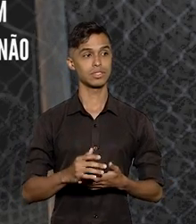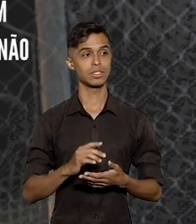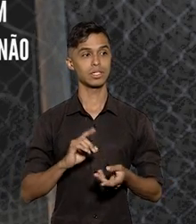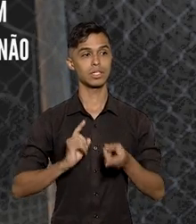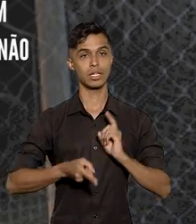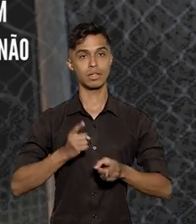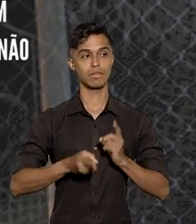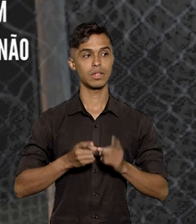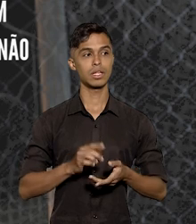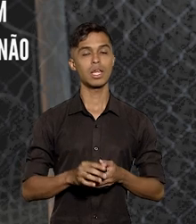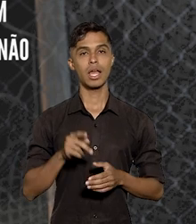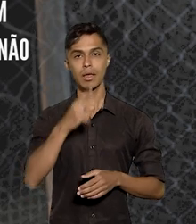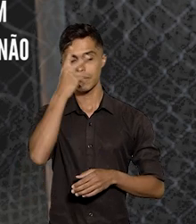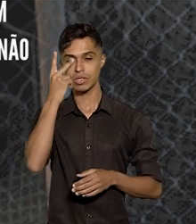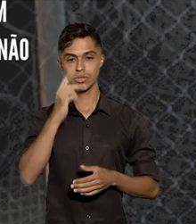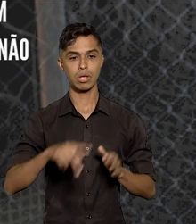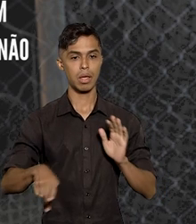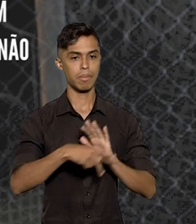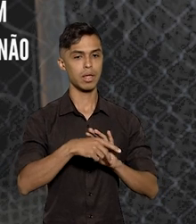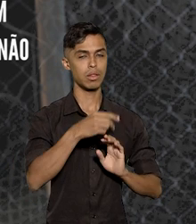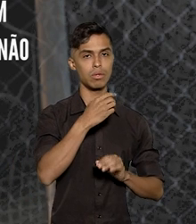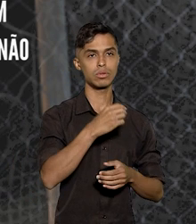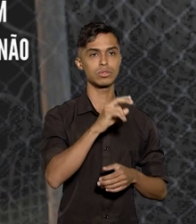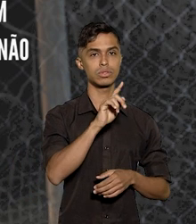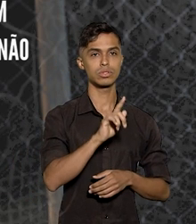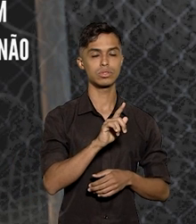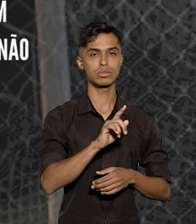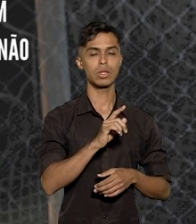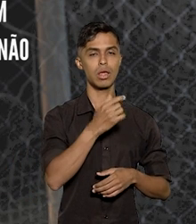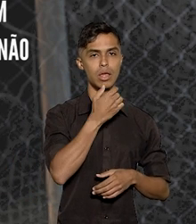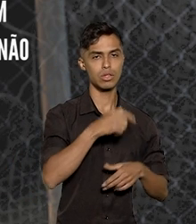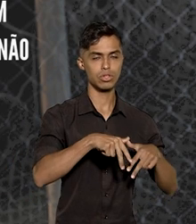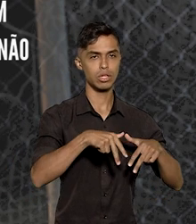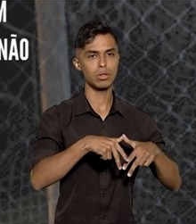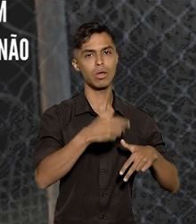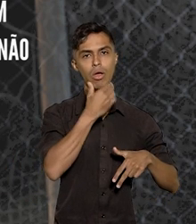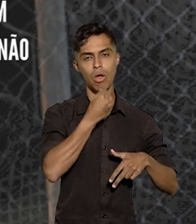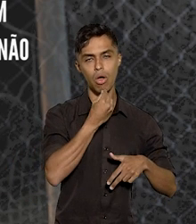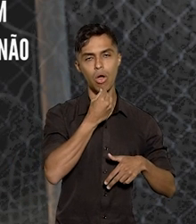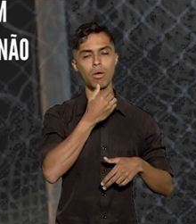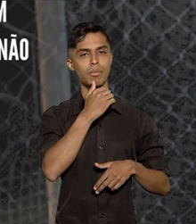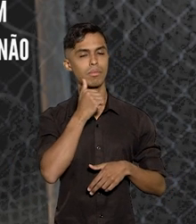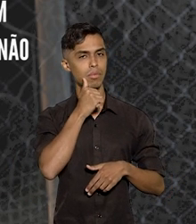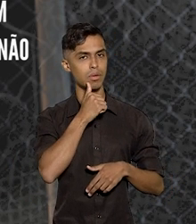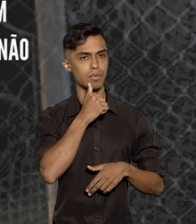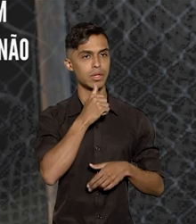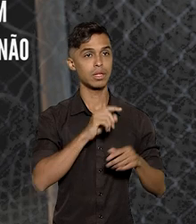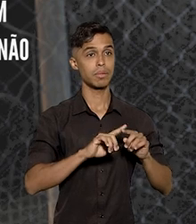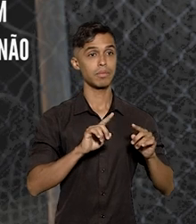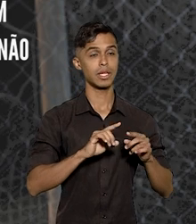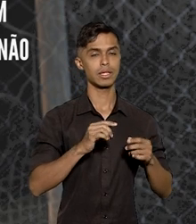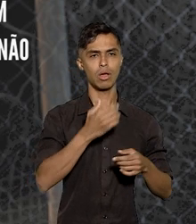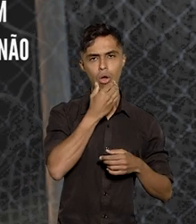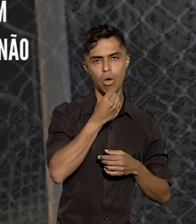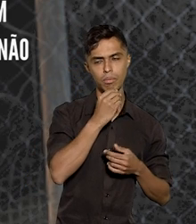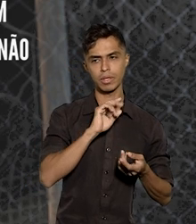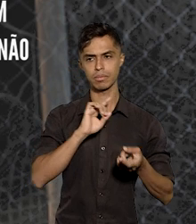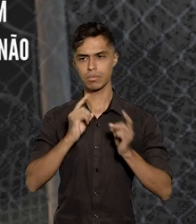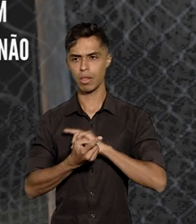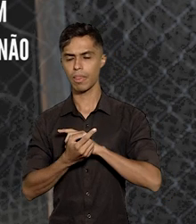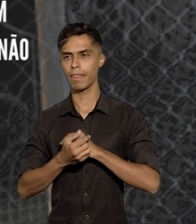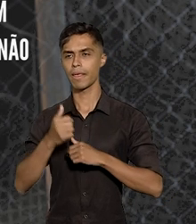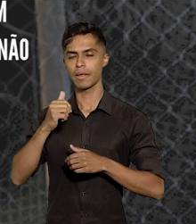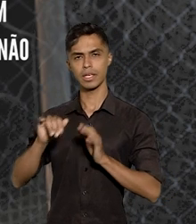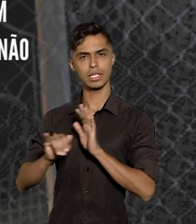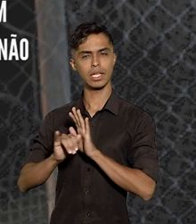como pertencente ao gênero masculino no nascimento, mas que se reconhece no gênero feminino e tem expressão